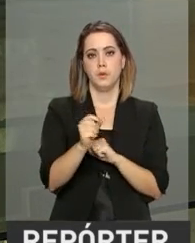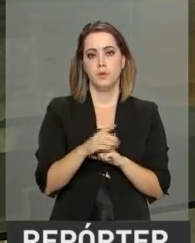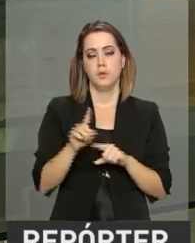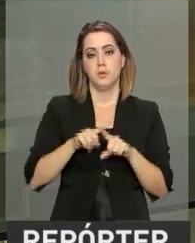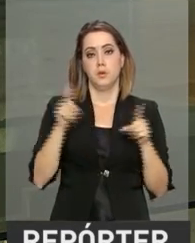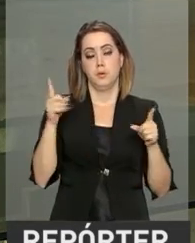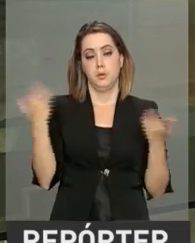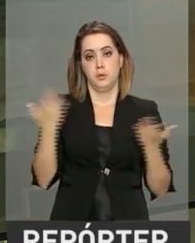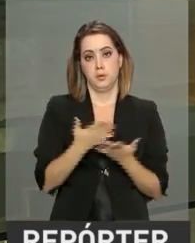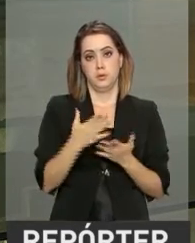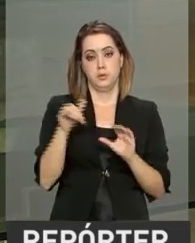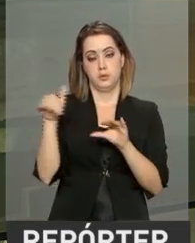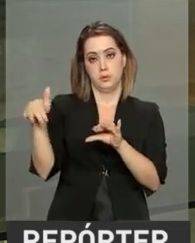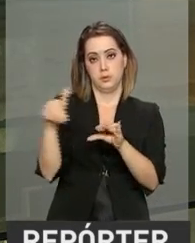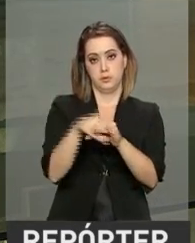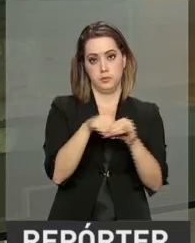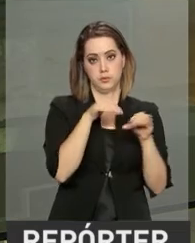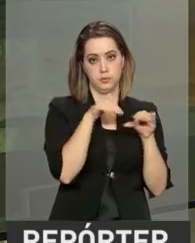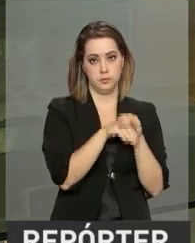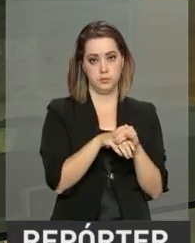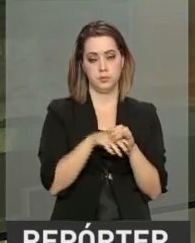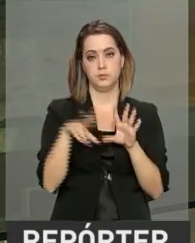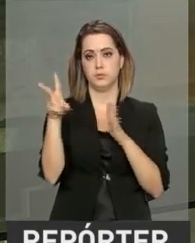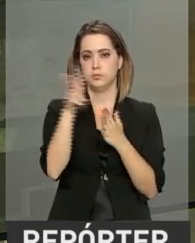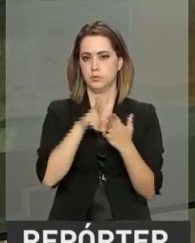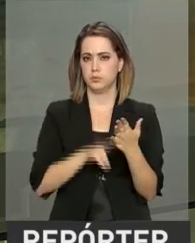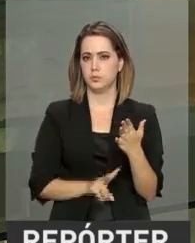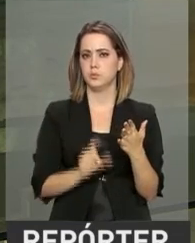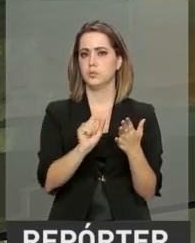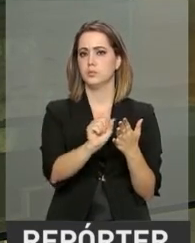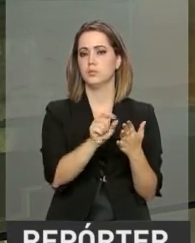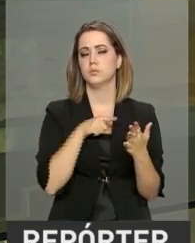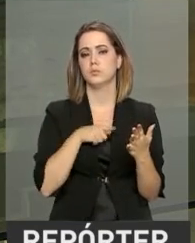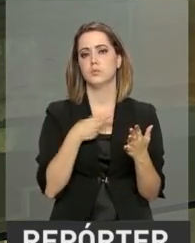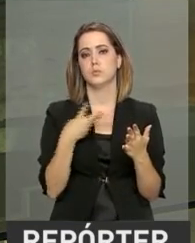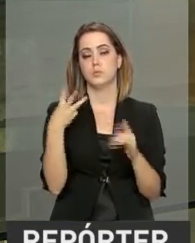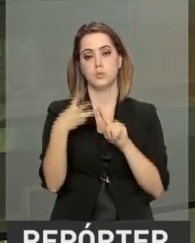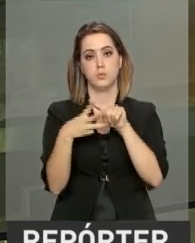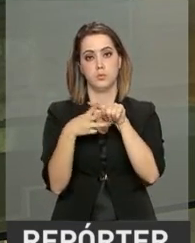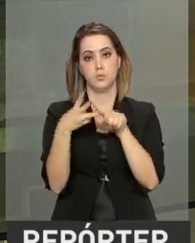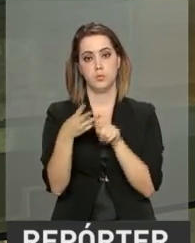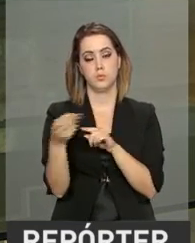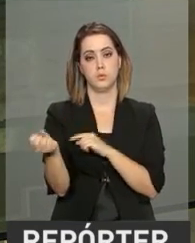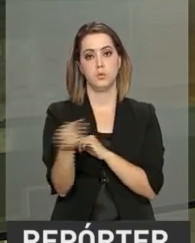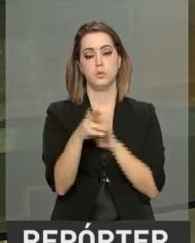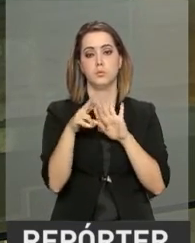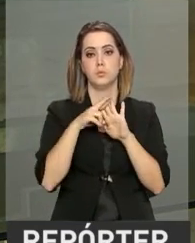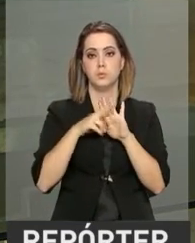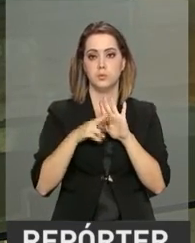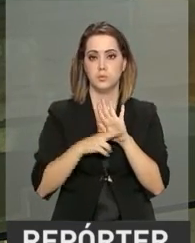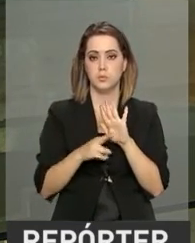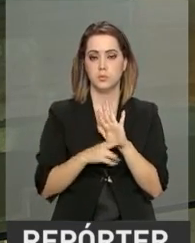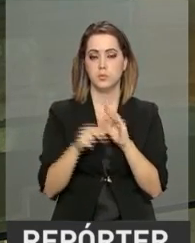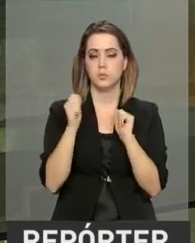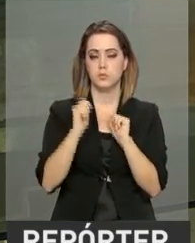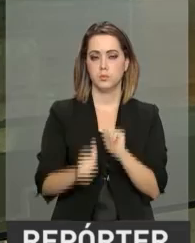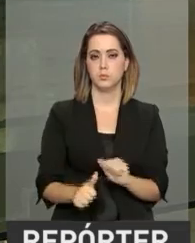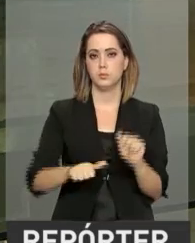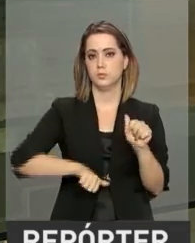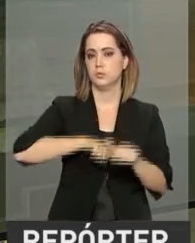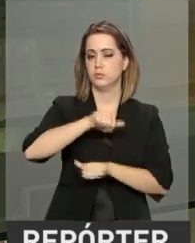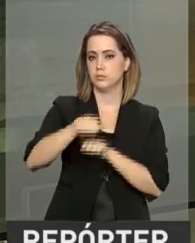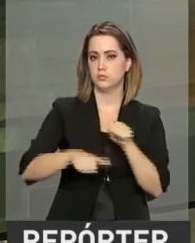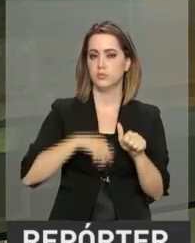vão votar analisar são três destaques a esse texto original que podem até modificar o que já foi